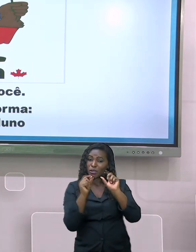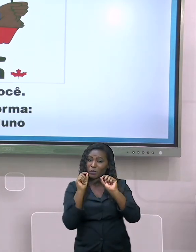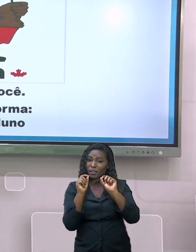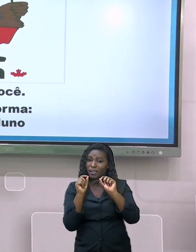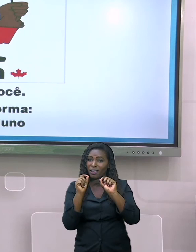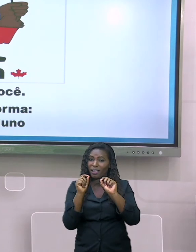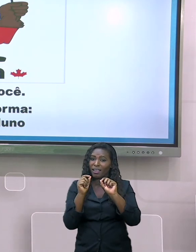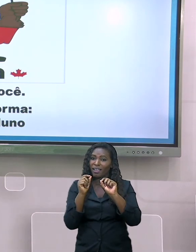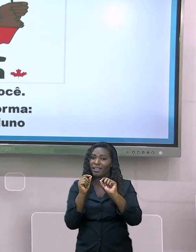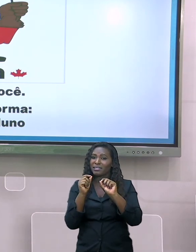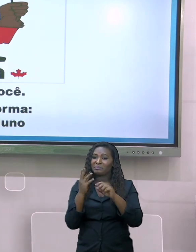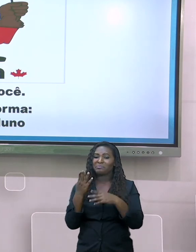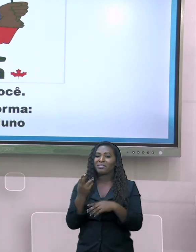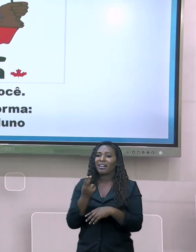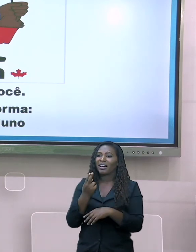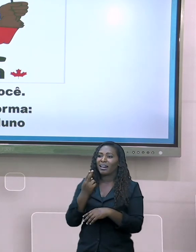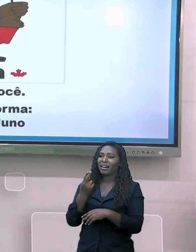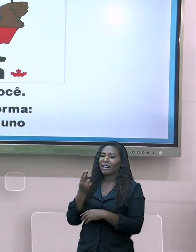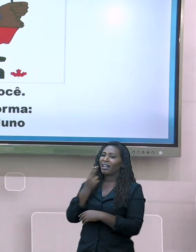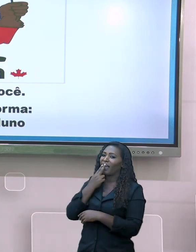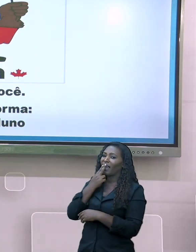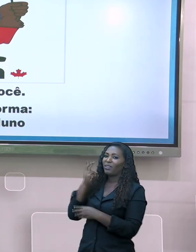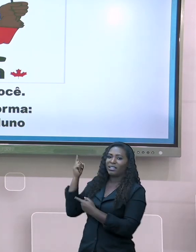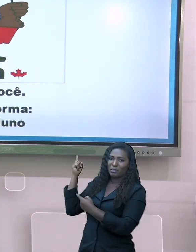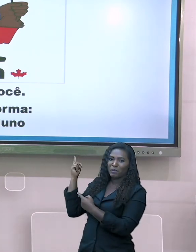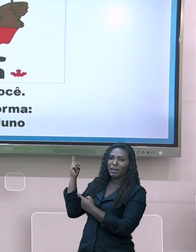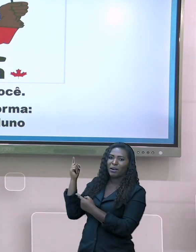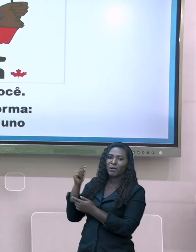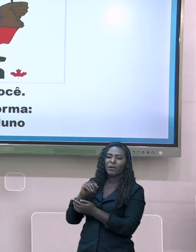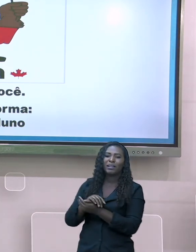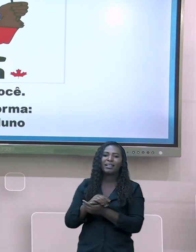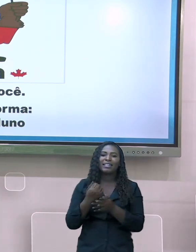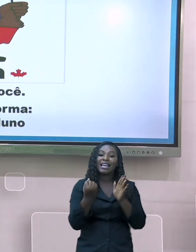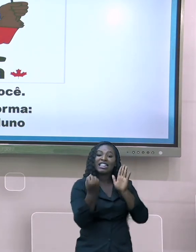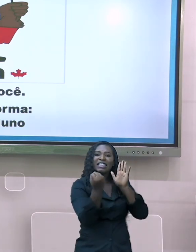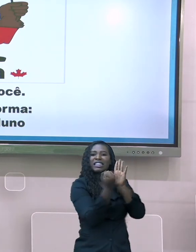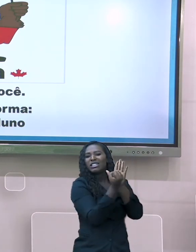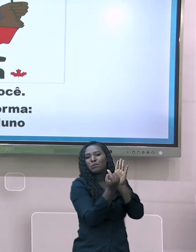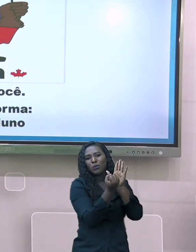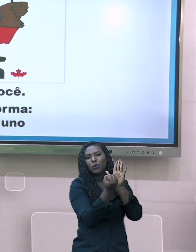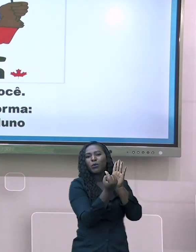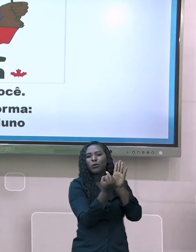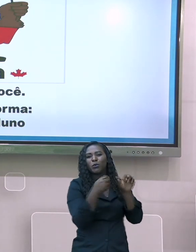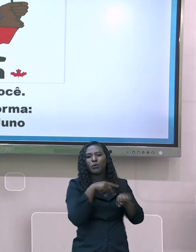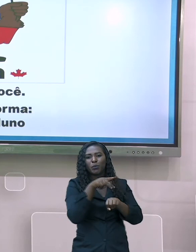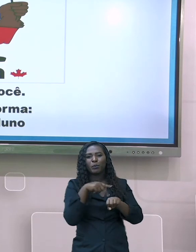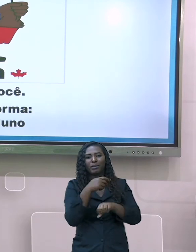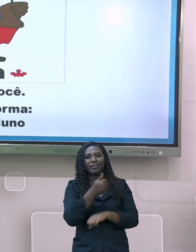que é símbolo do Canadá, né?